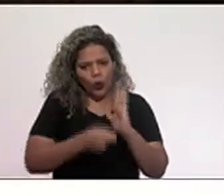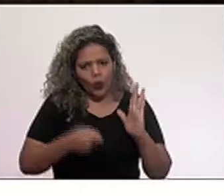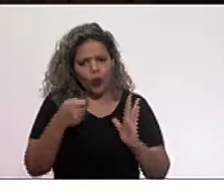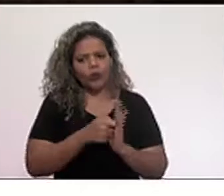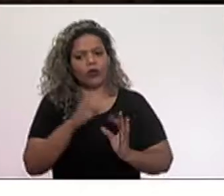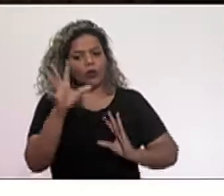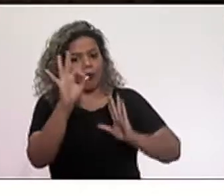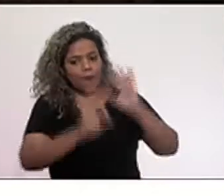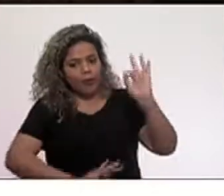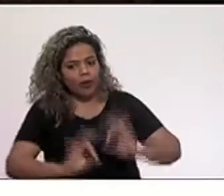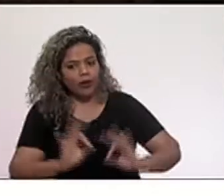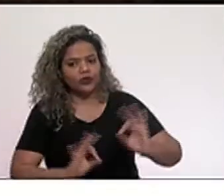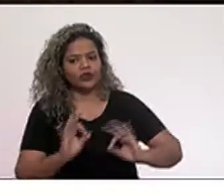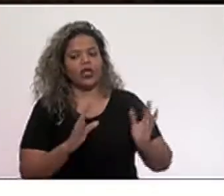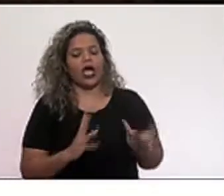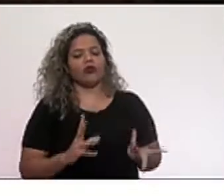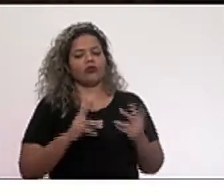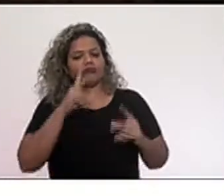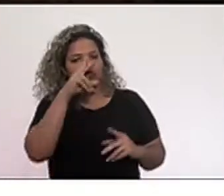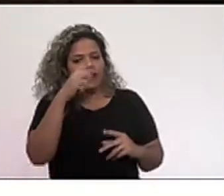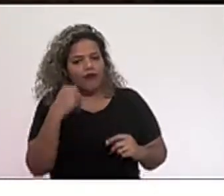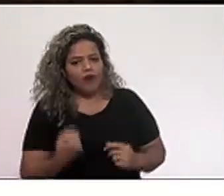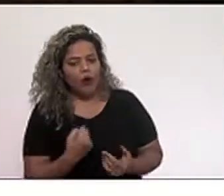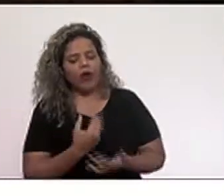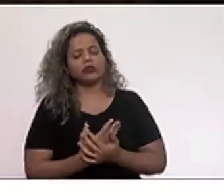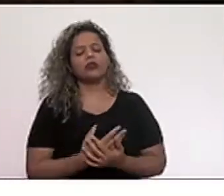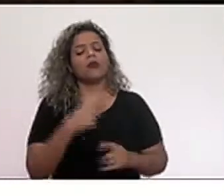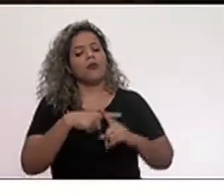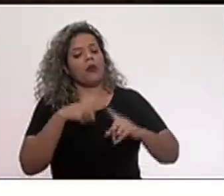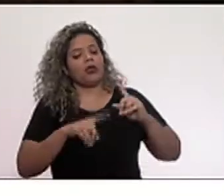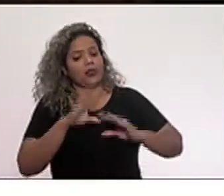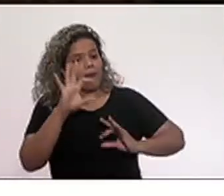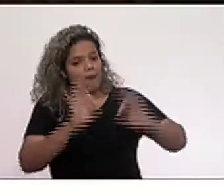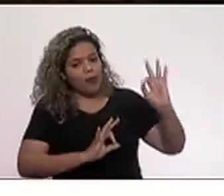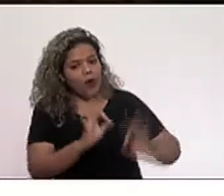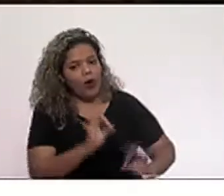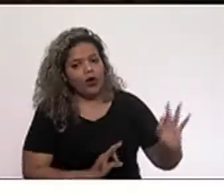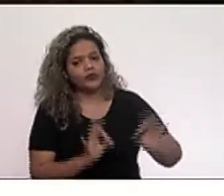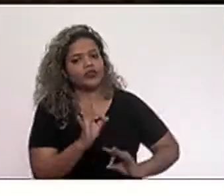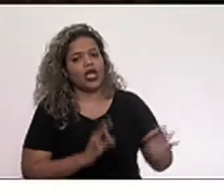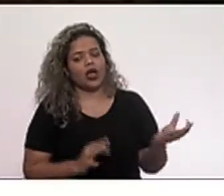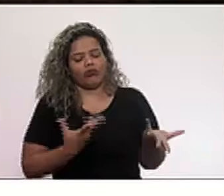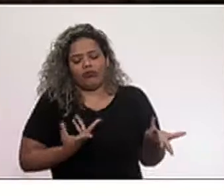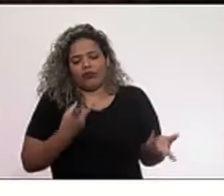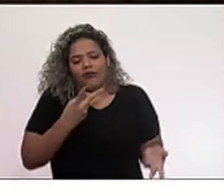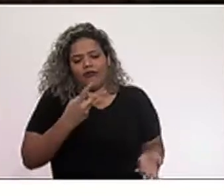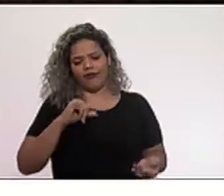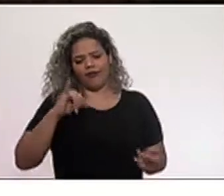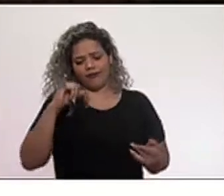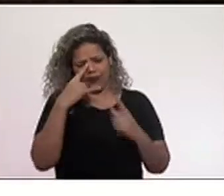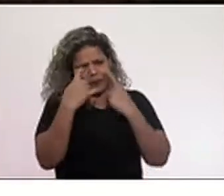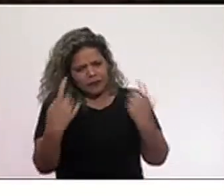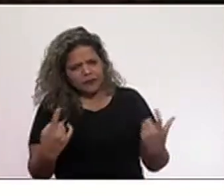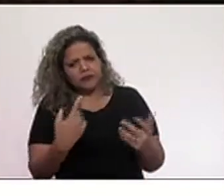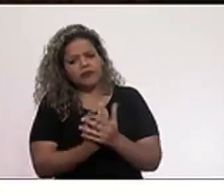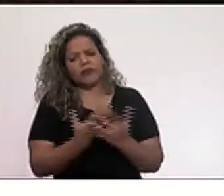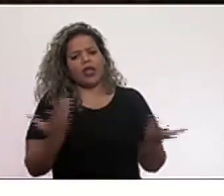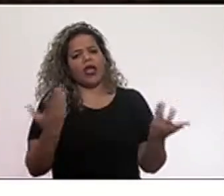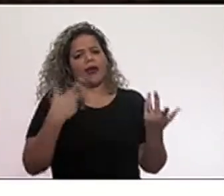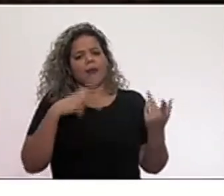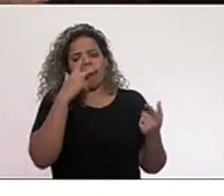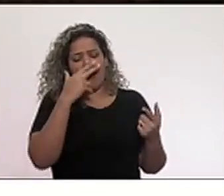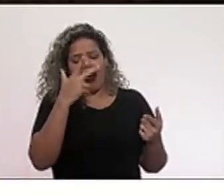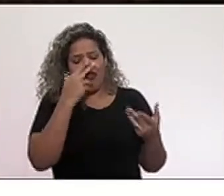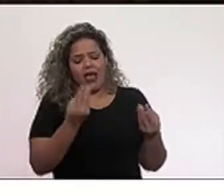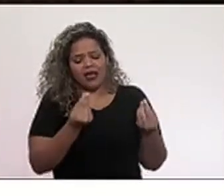esse projeto de força, a esse projeto virulento que está